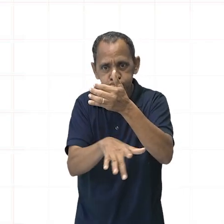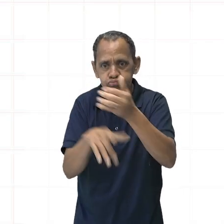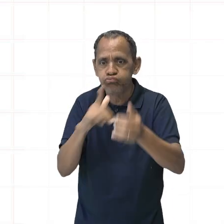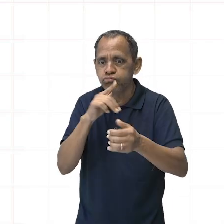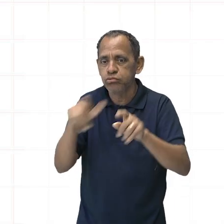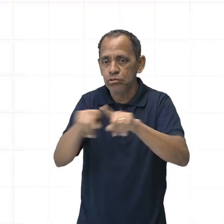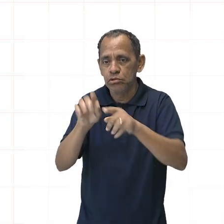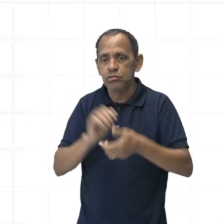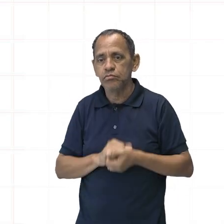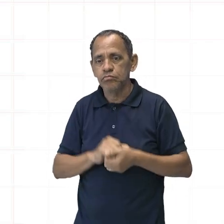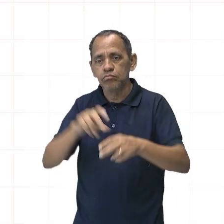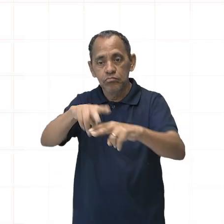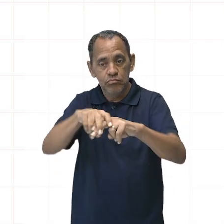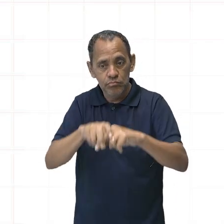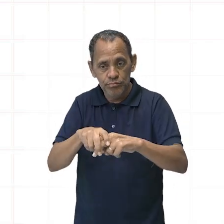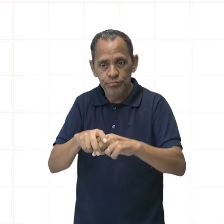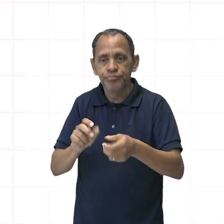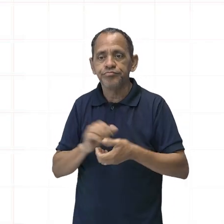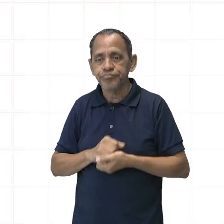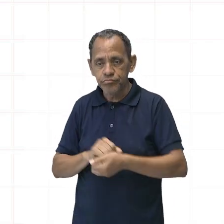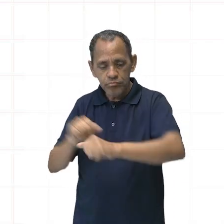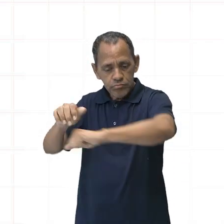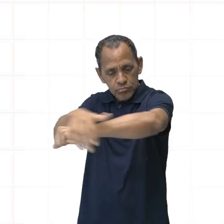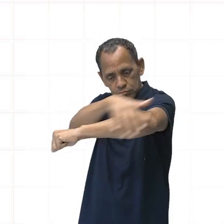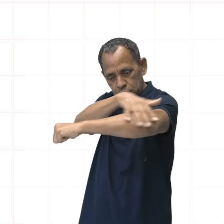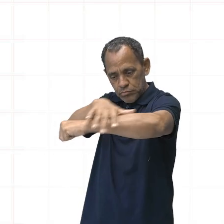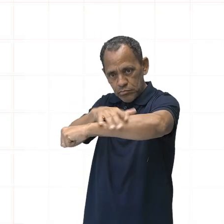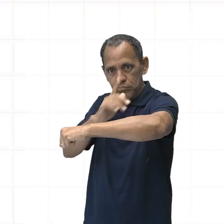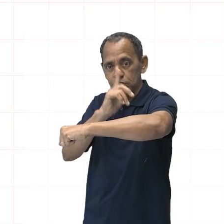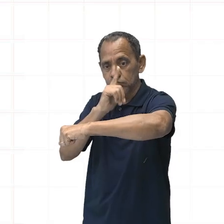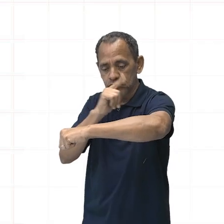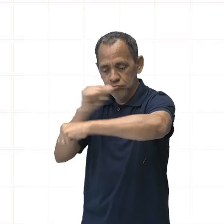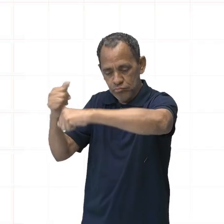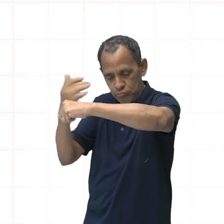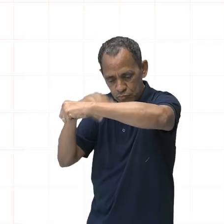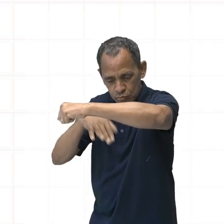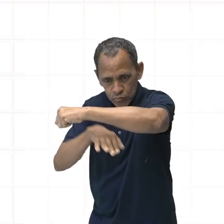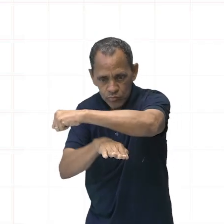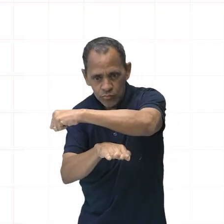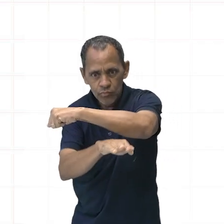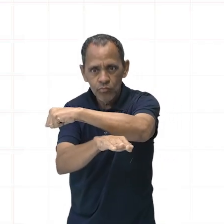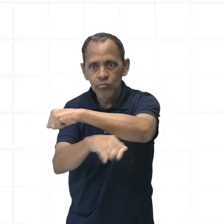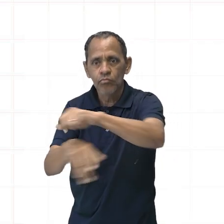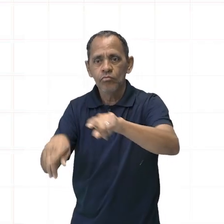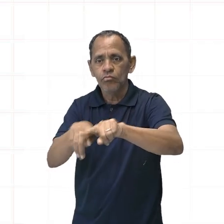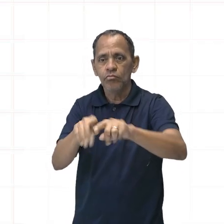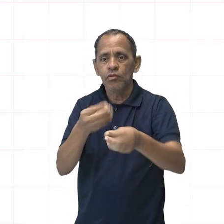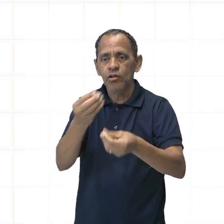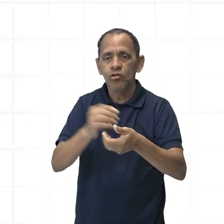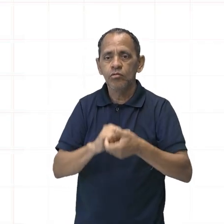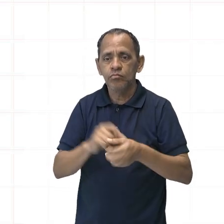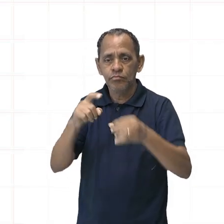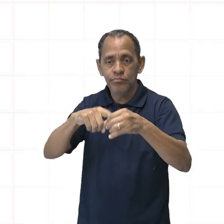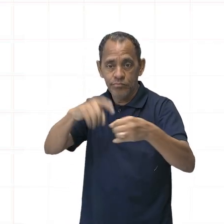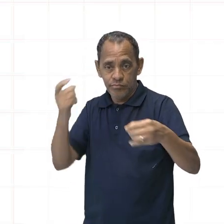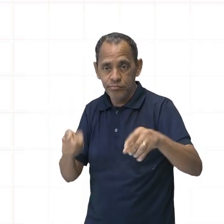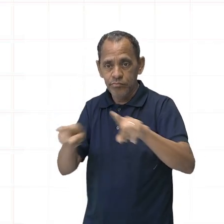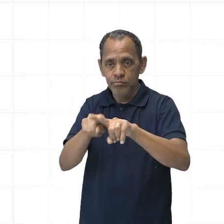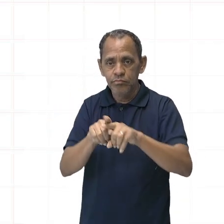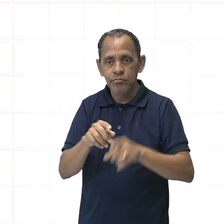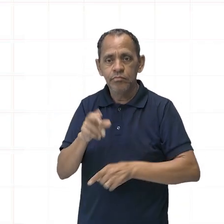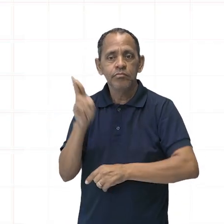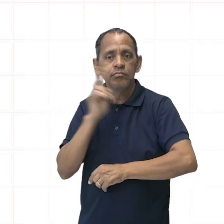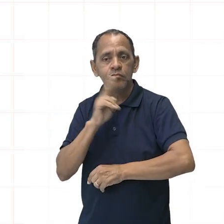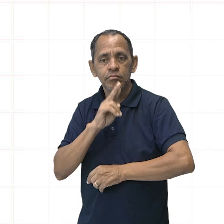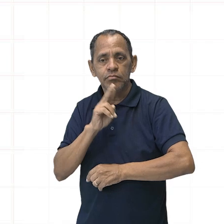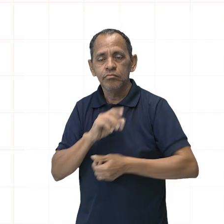submarino alemão. Olha só a importância dos submarinos na guerra, certo? Vamos observar também a saída da Rússia do conflito